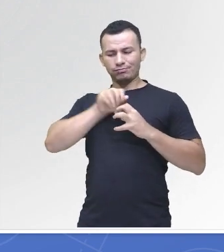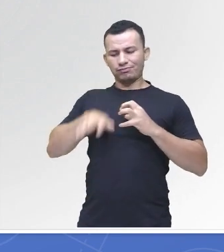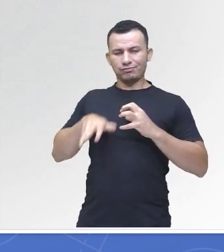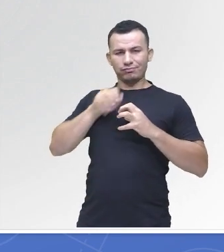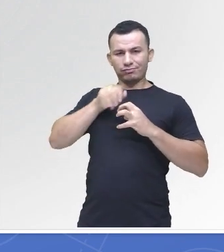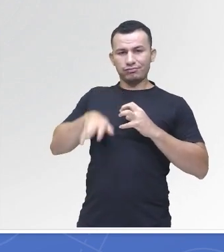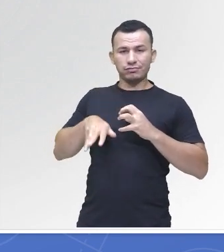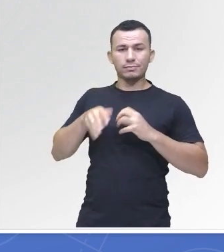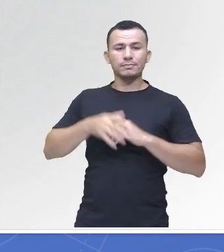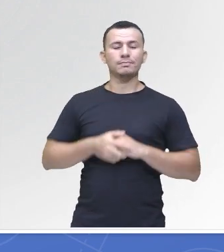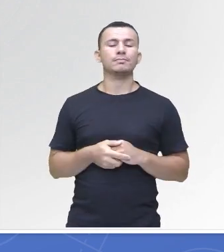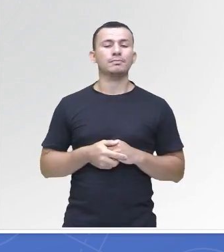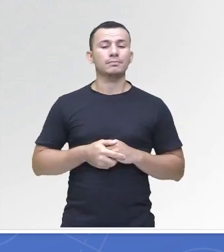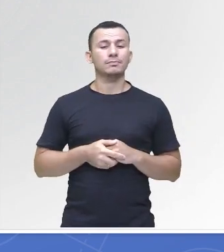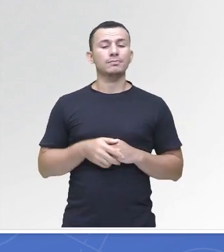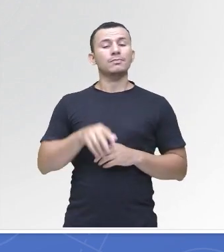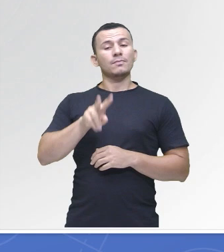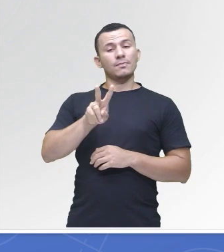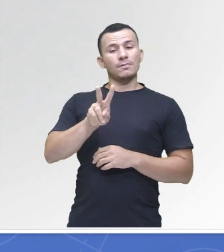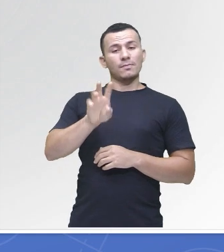ali do coração,